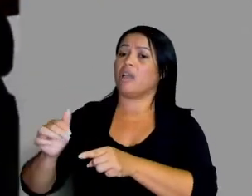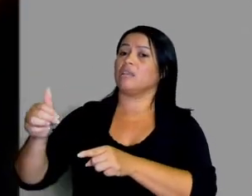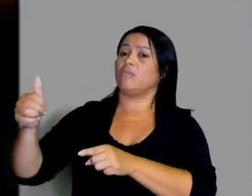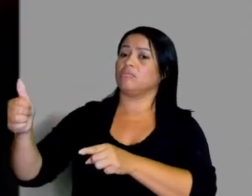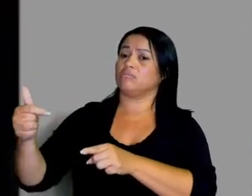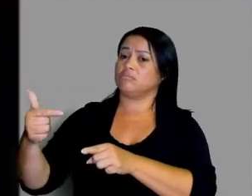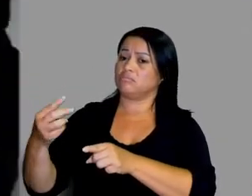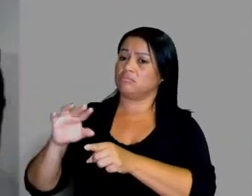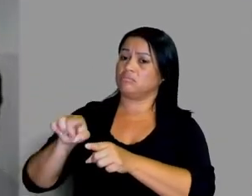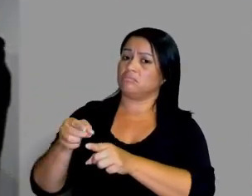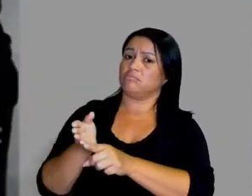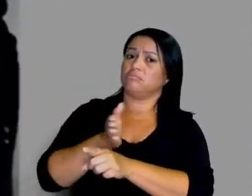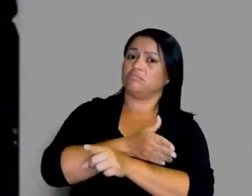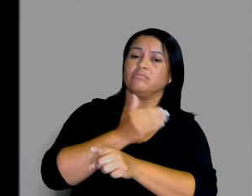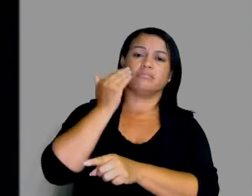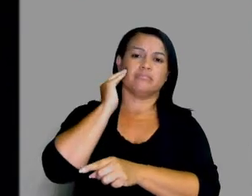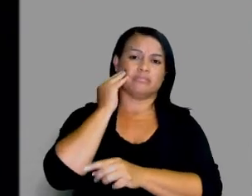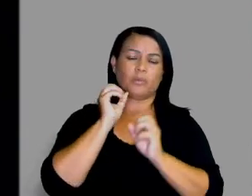gente?